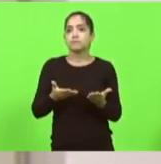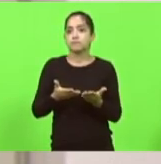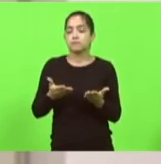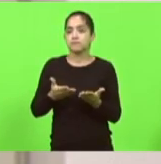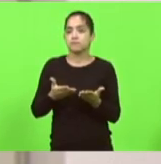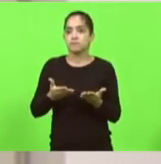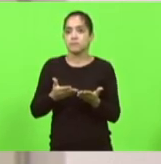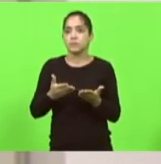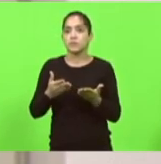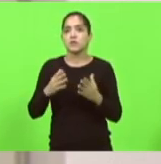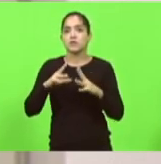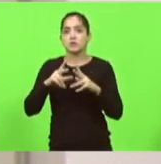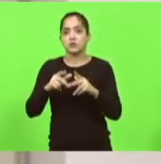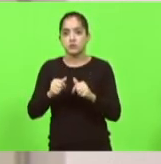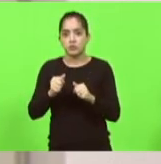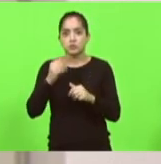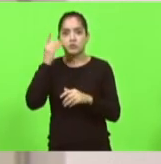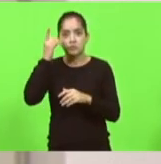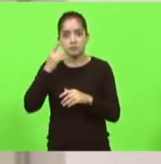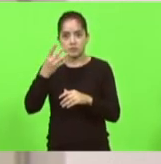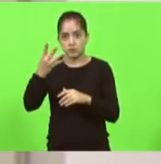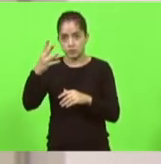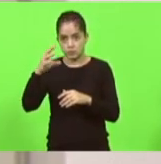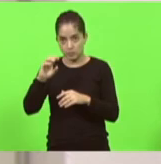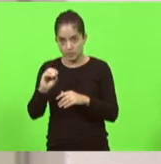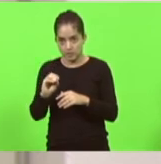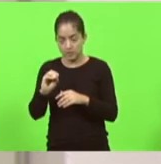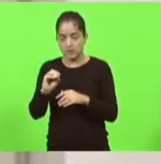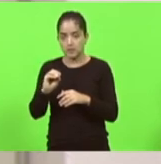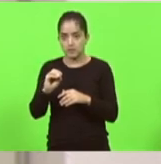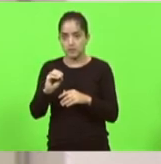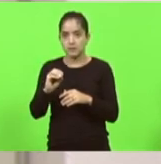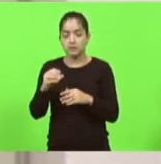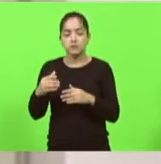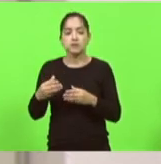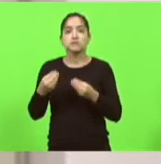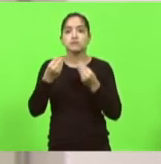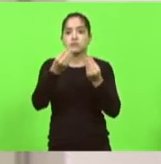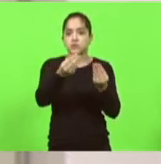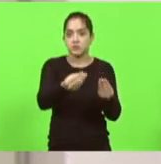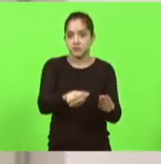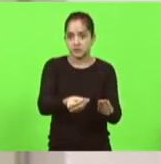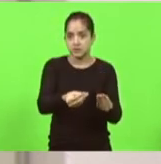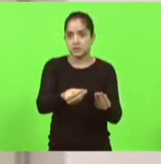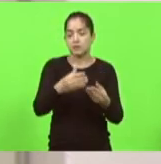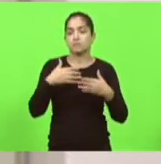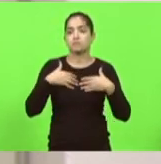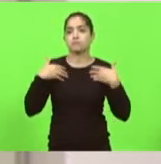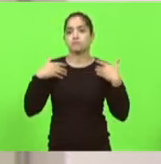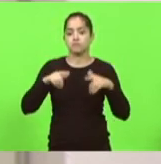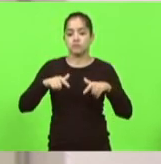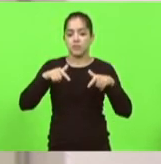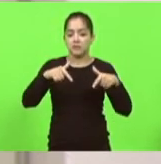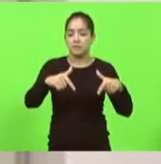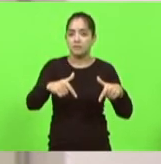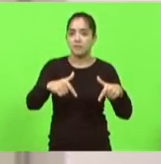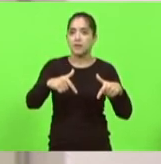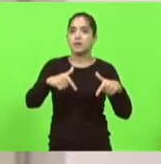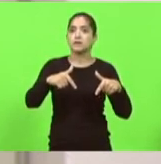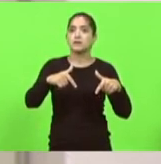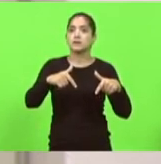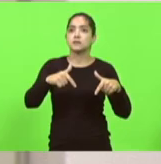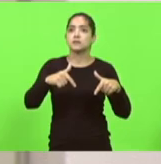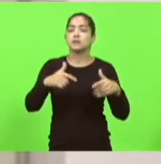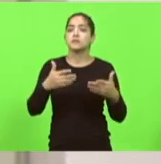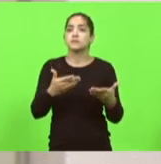incumbência de todos os deputados, dos 40 deputados, de lhe entregar uma singela homenagem, uma placa comemorativa